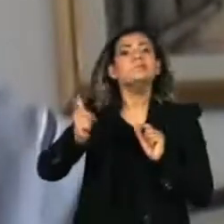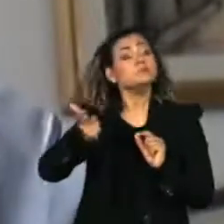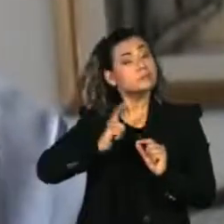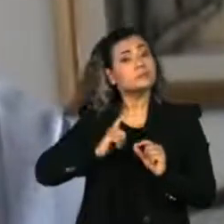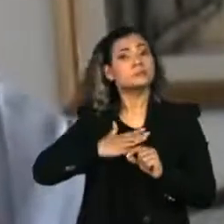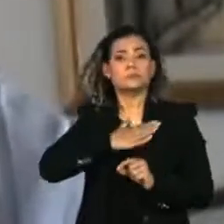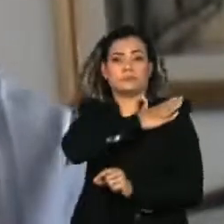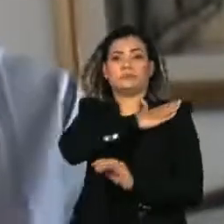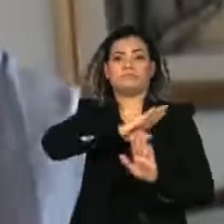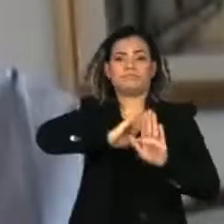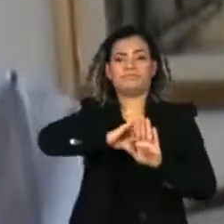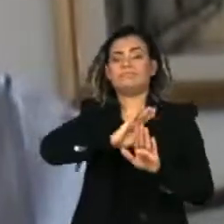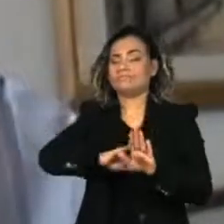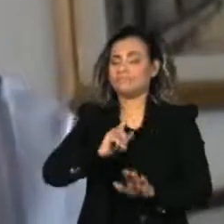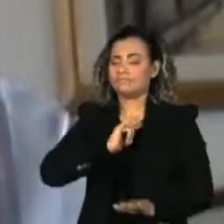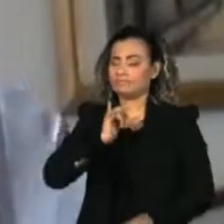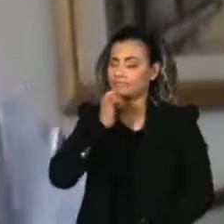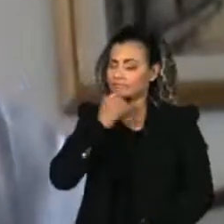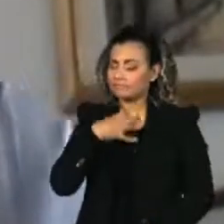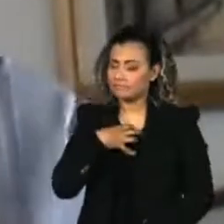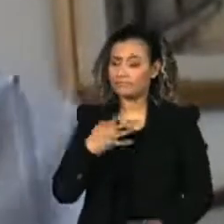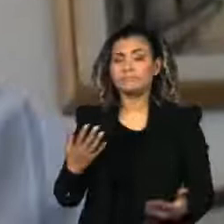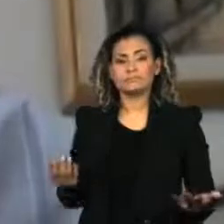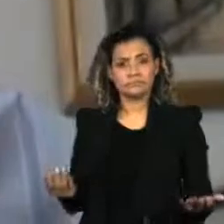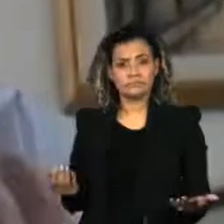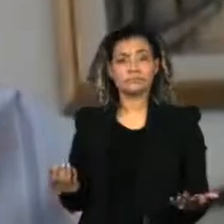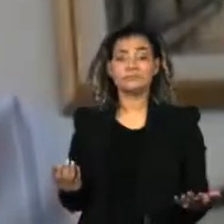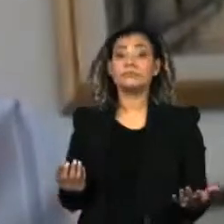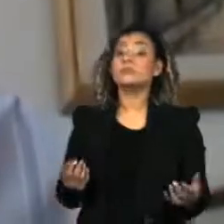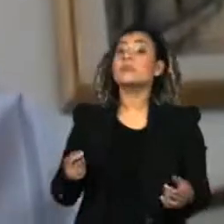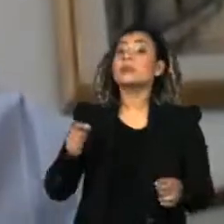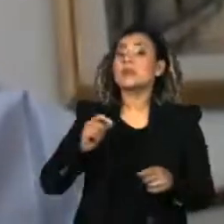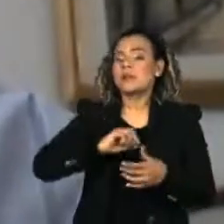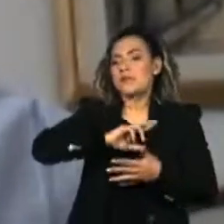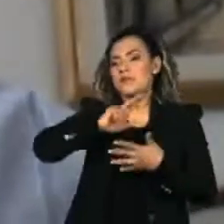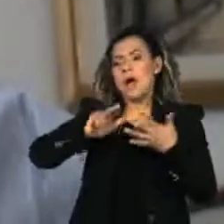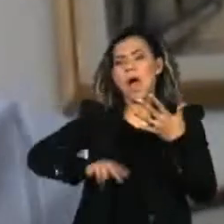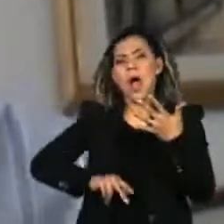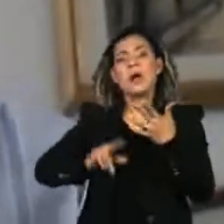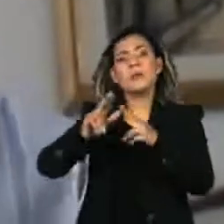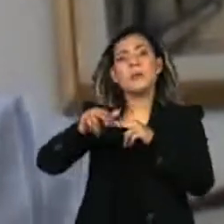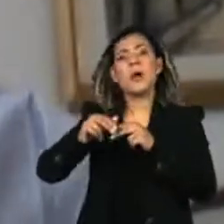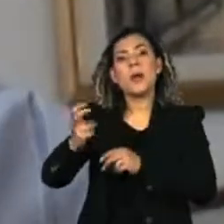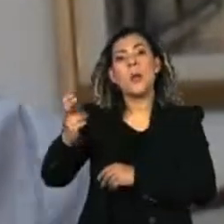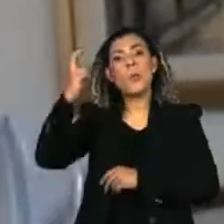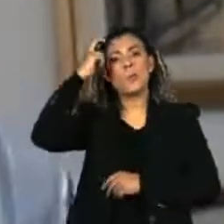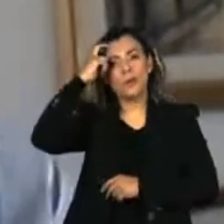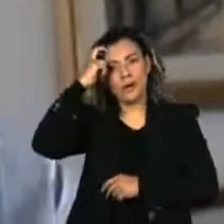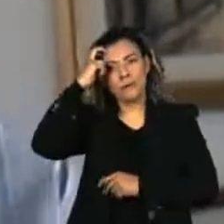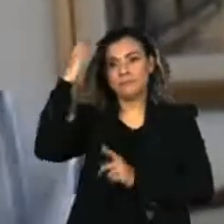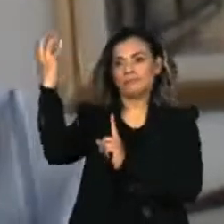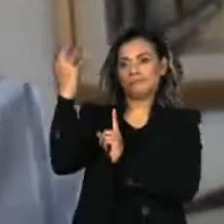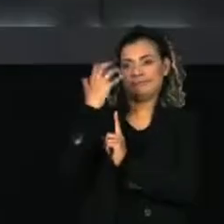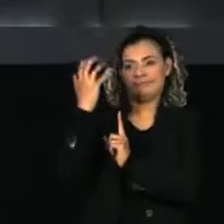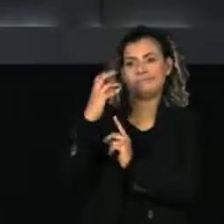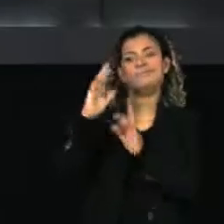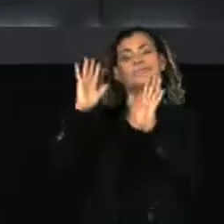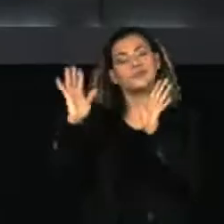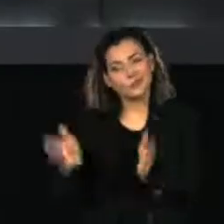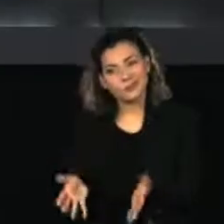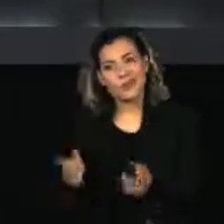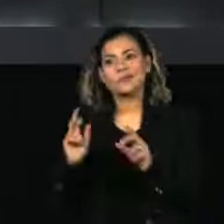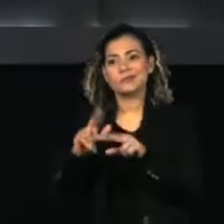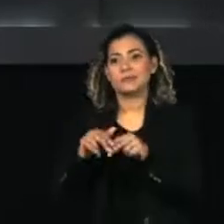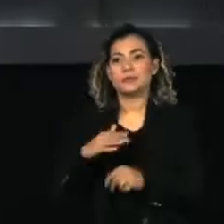estigma muito grande para o portador. Existem uma série de razões culturais, históricas, para